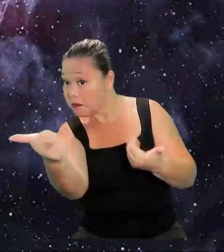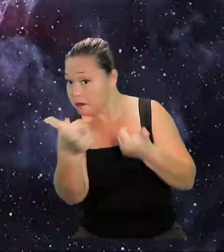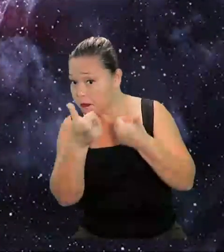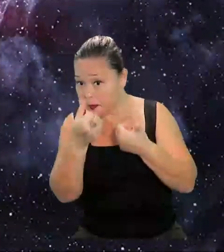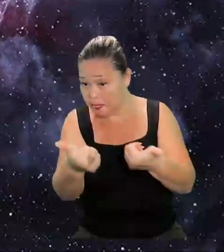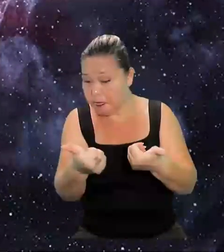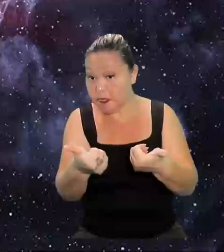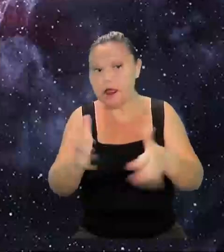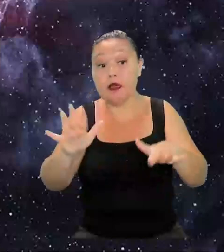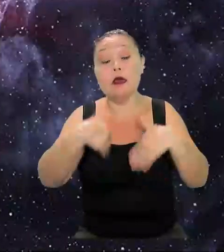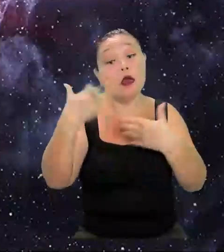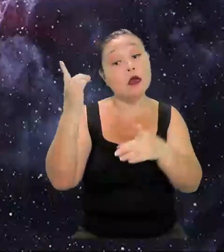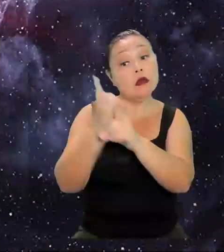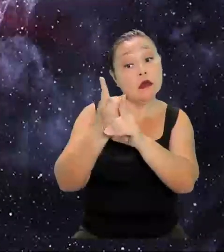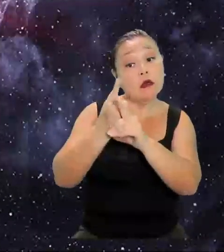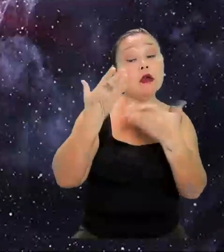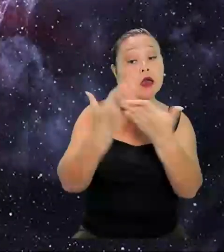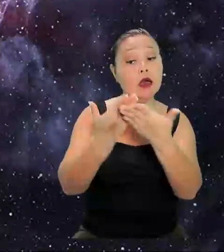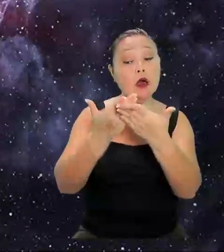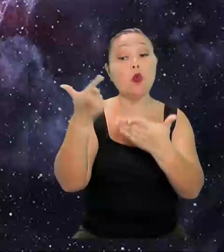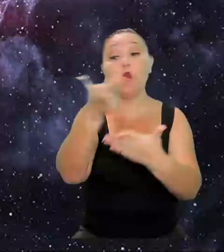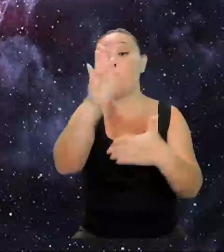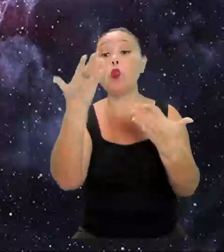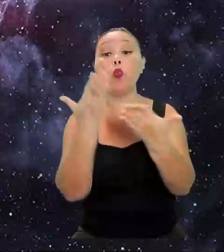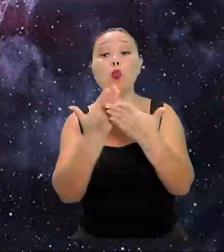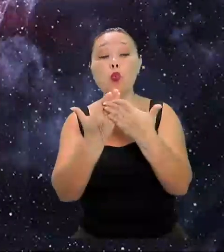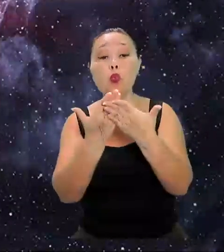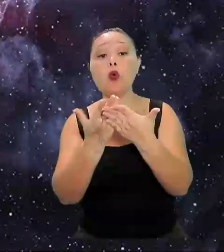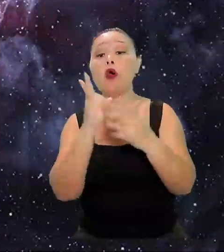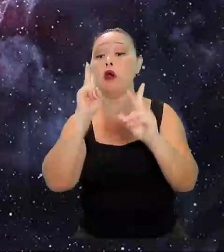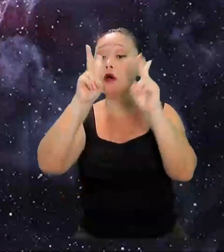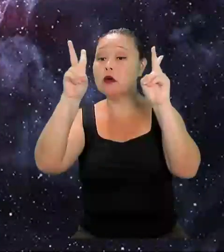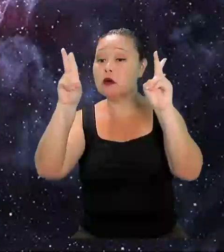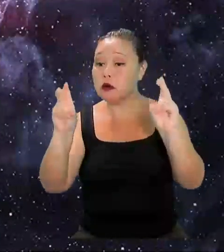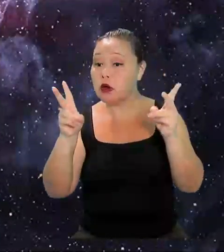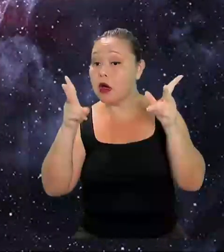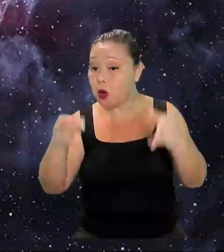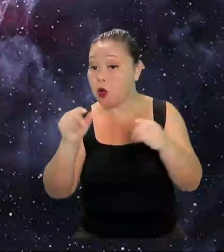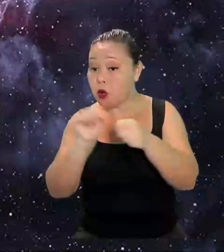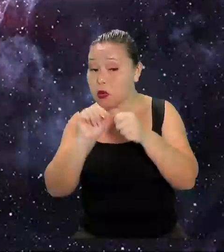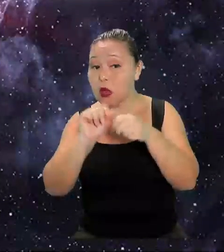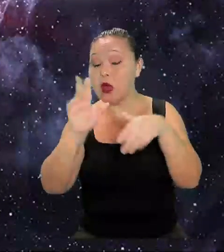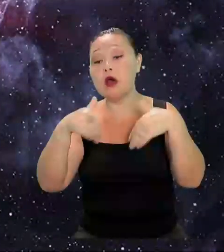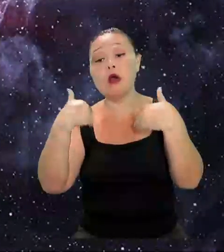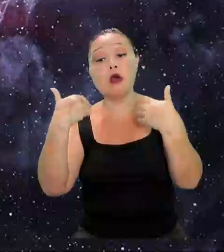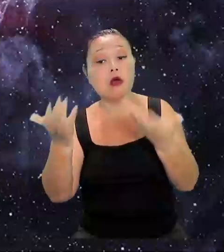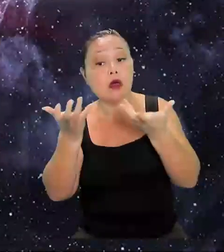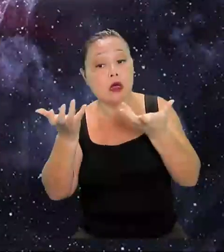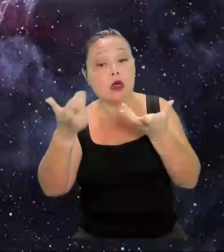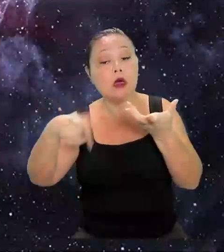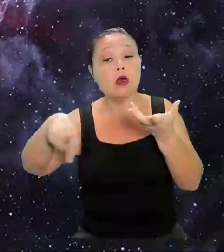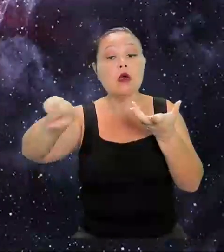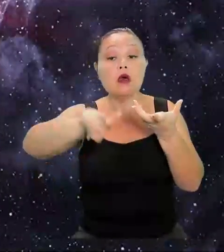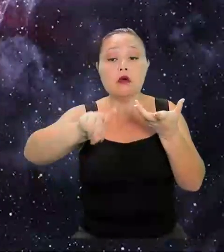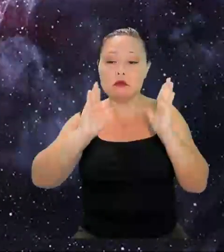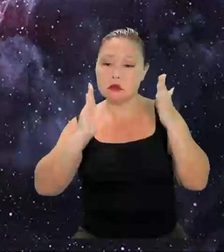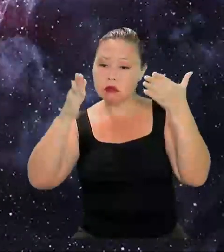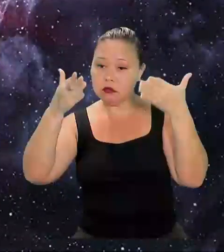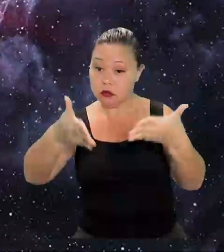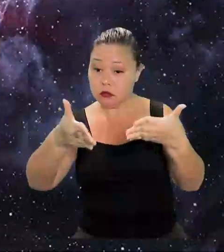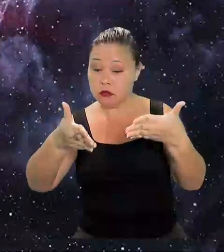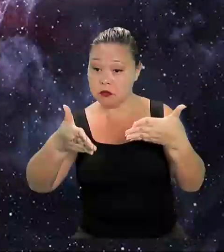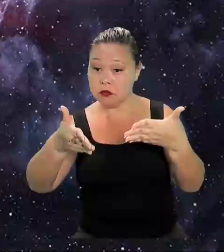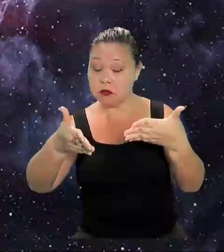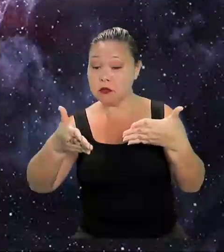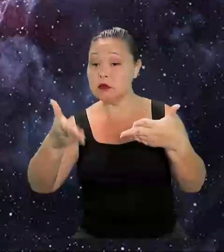bom? Então, na próxima aula a gente tem uma outra aula, né, desse mesmo formato, nesse tipo, porque é aí que a gente quer dar o foco mesmo